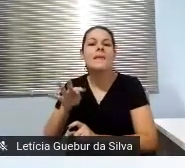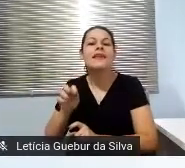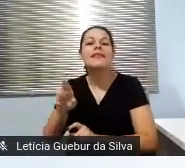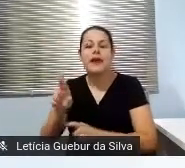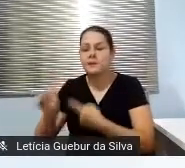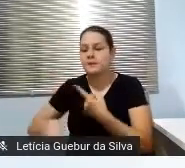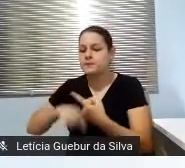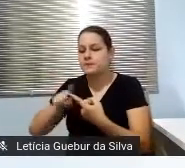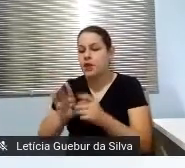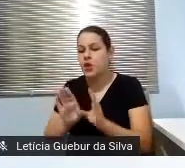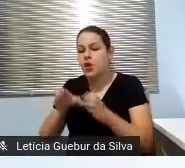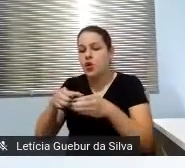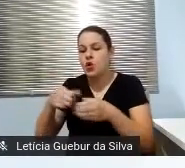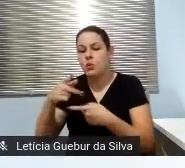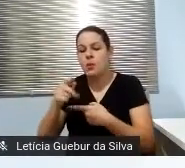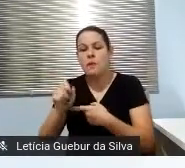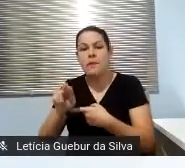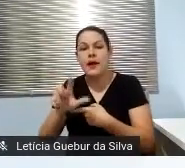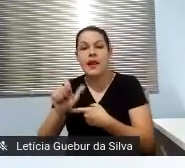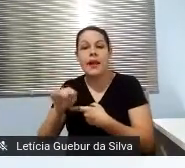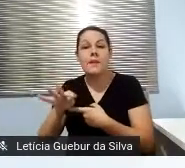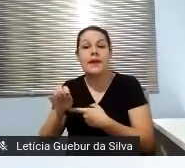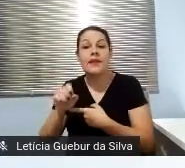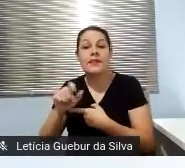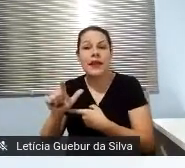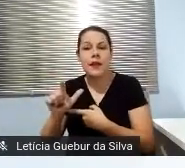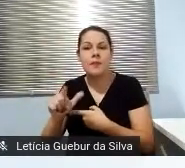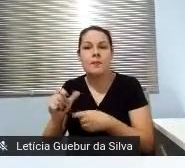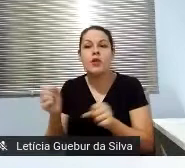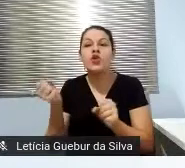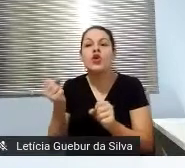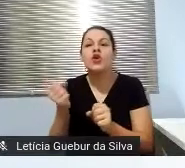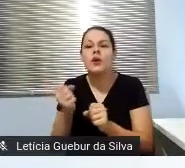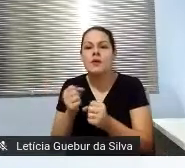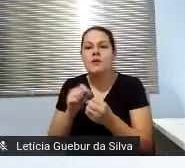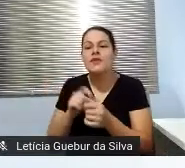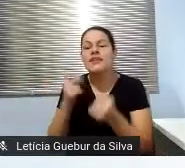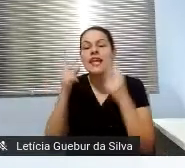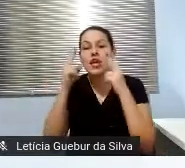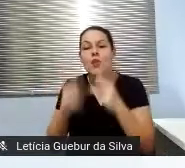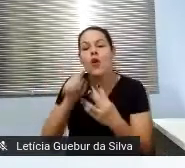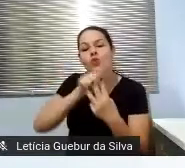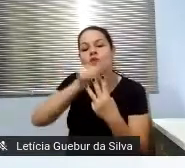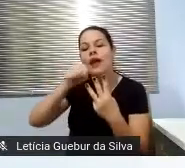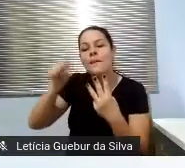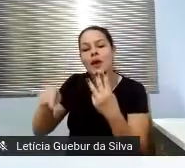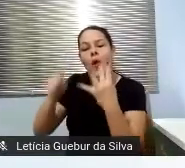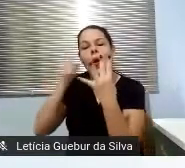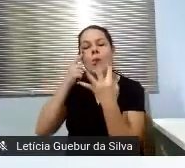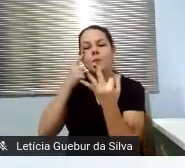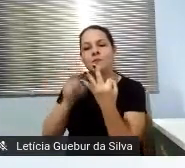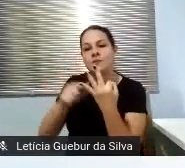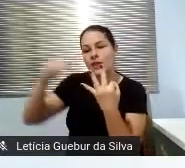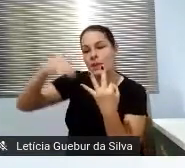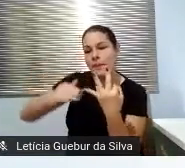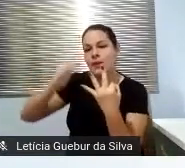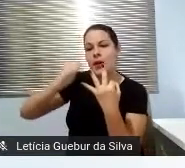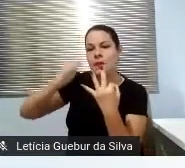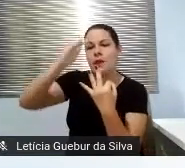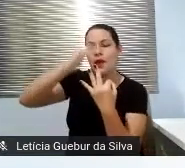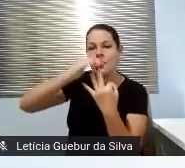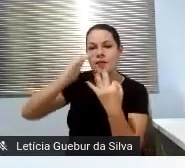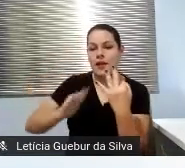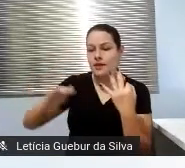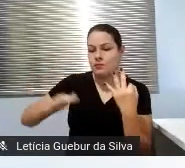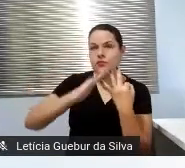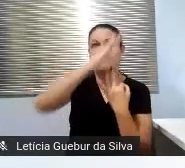os parlamentares, e aí eu vou exemplificar bem pelo tamanho do dedo, para a gente poder ter. A gente tem uma bancada que define a educação pública